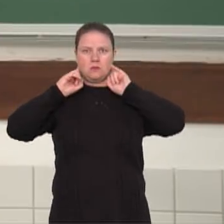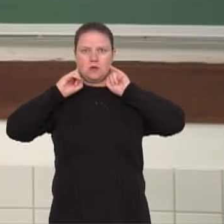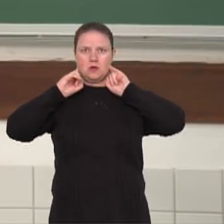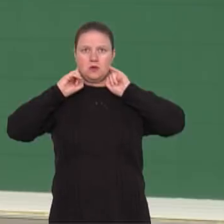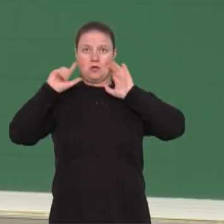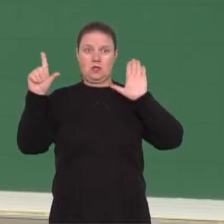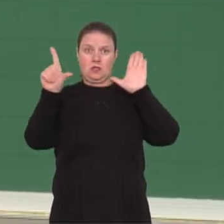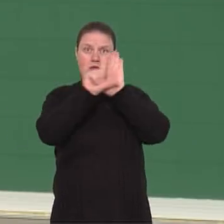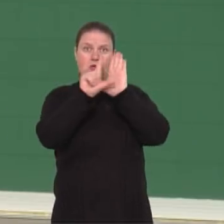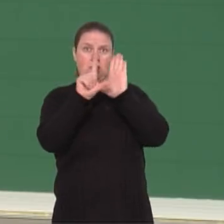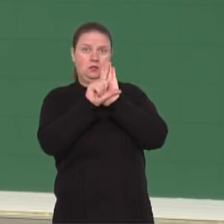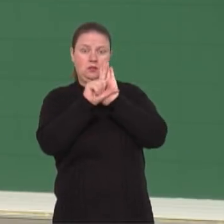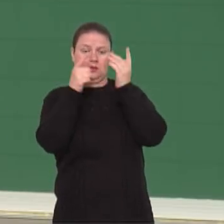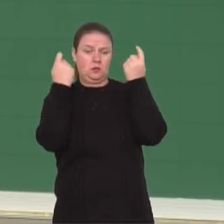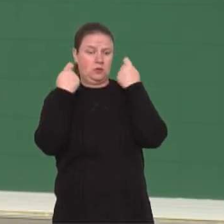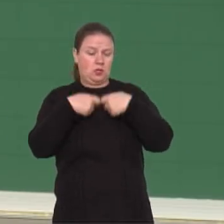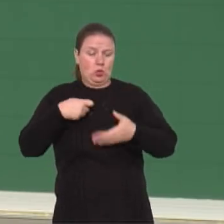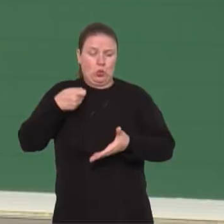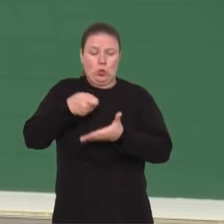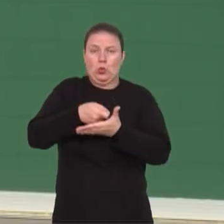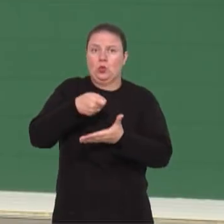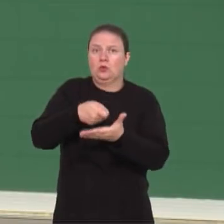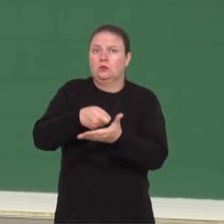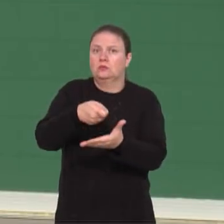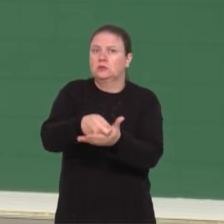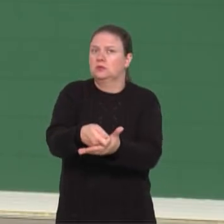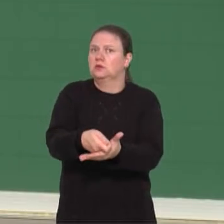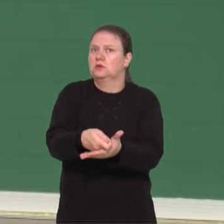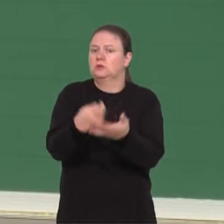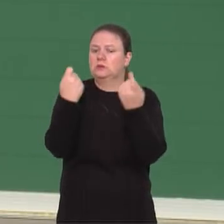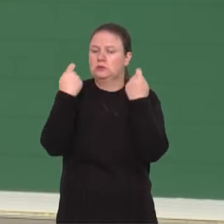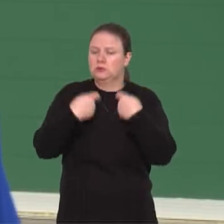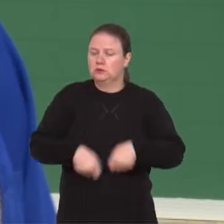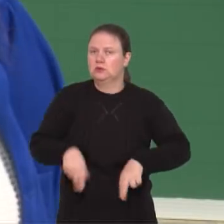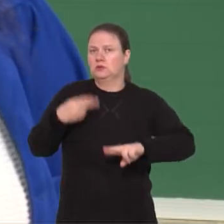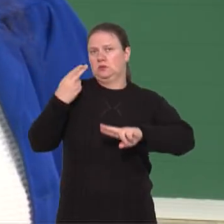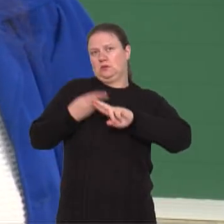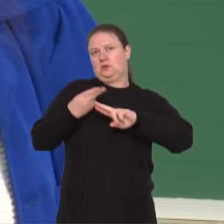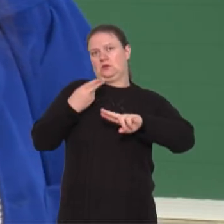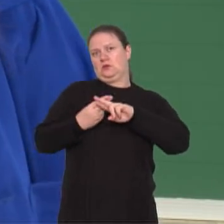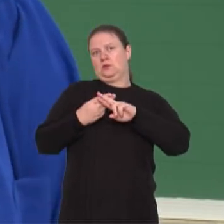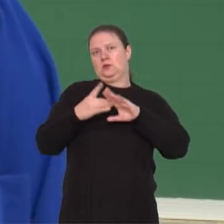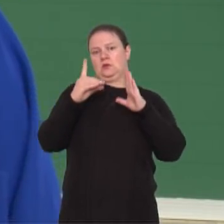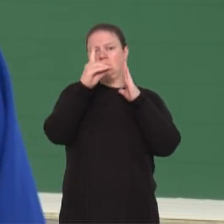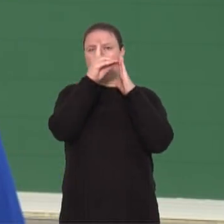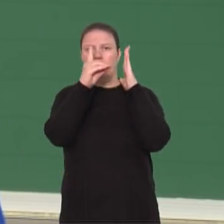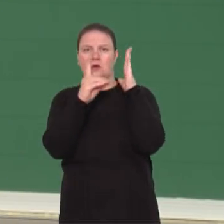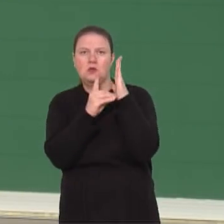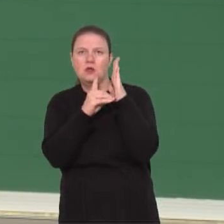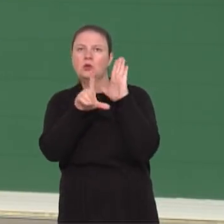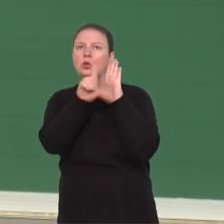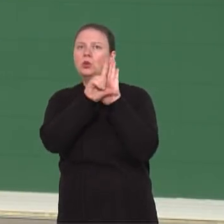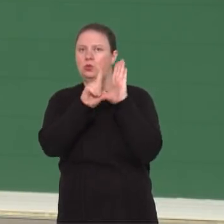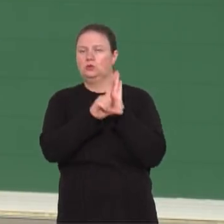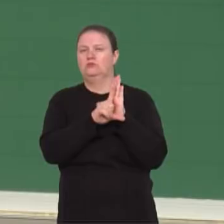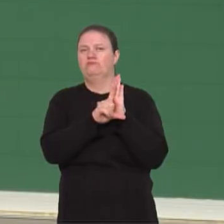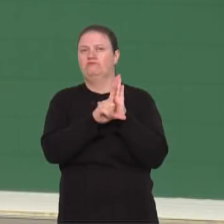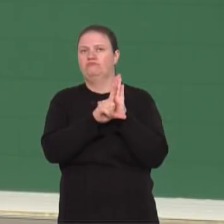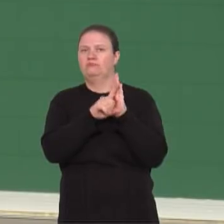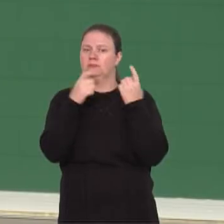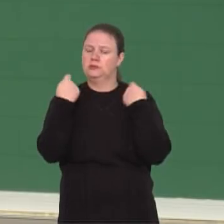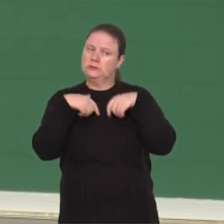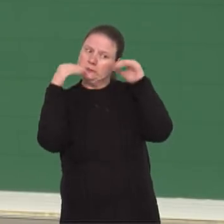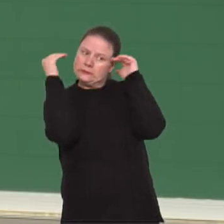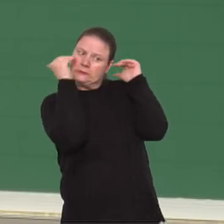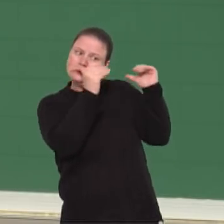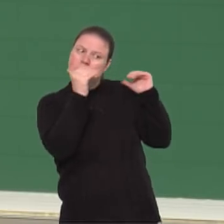legislação, né? O uso da máscara já se tornou aí assunto de decreto legislativo, então todos temos que cumprir a